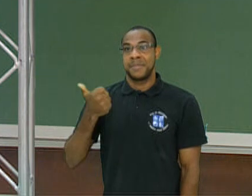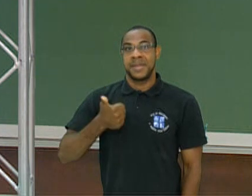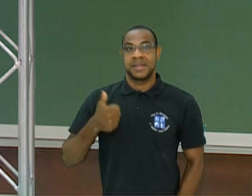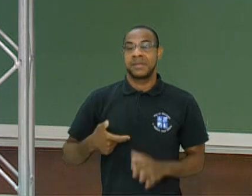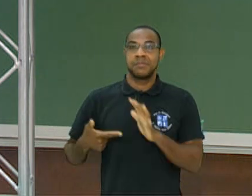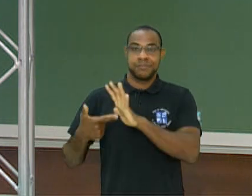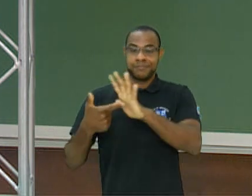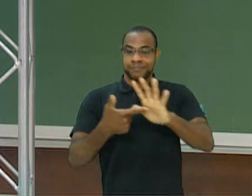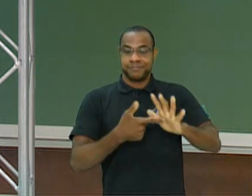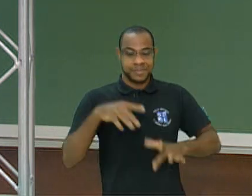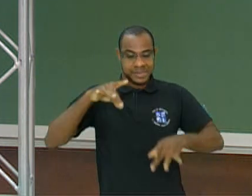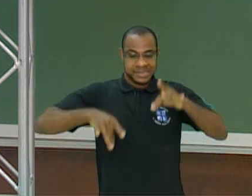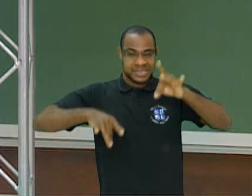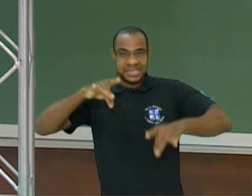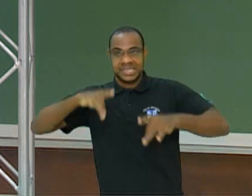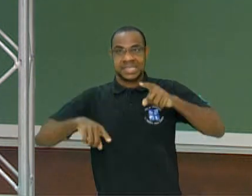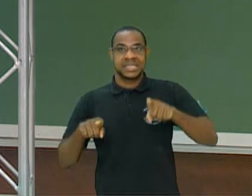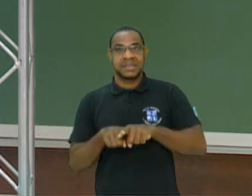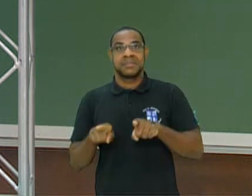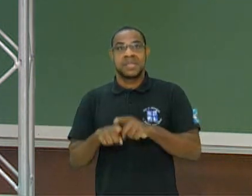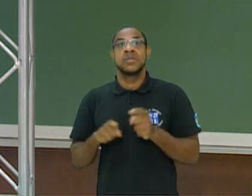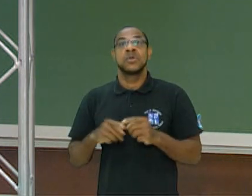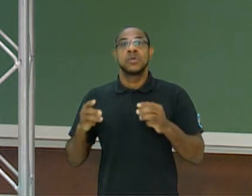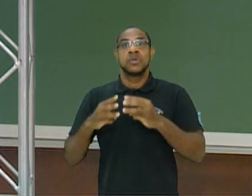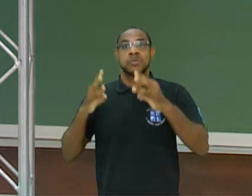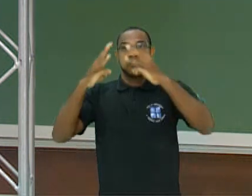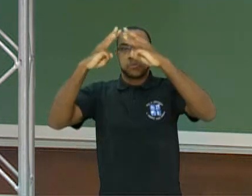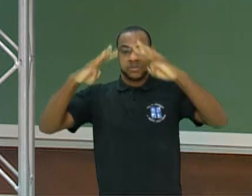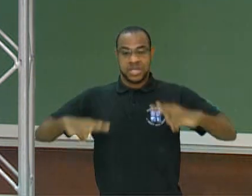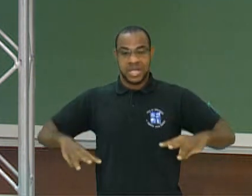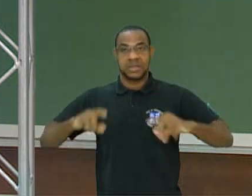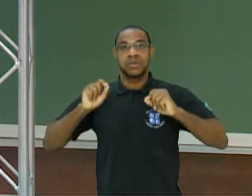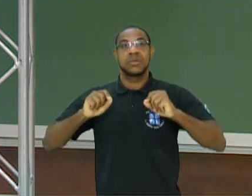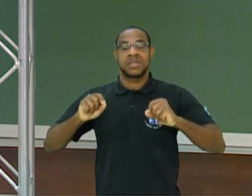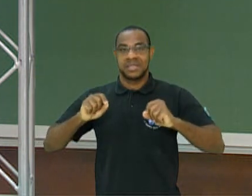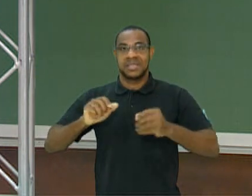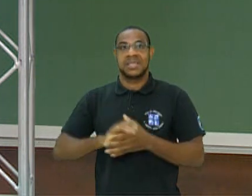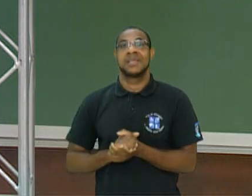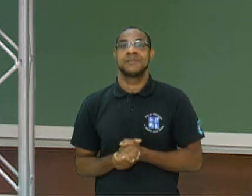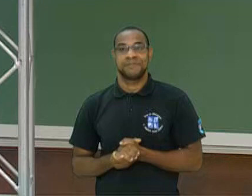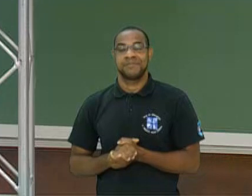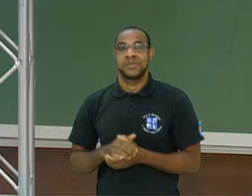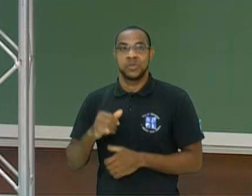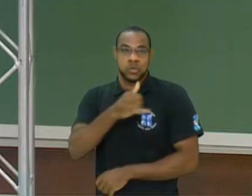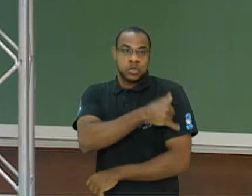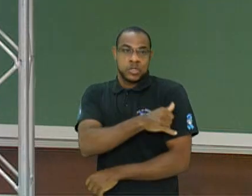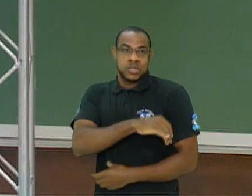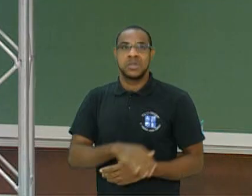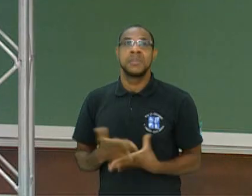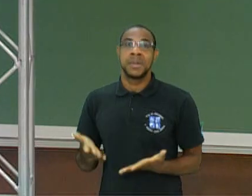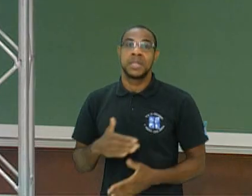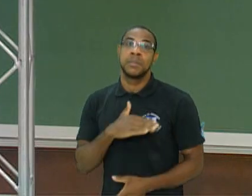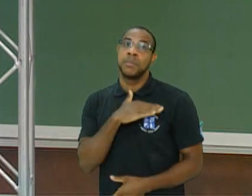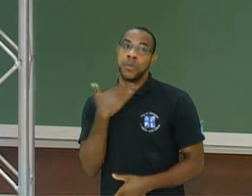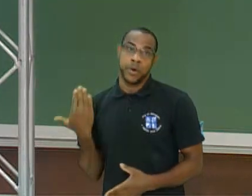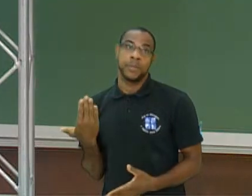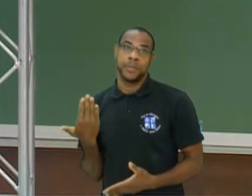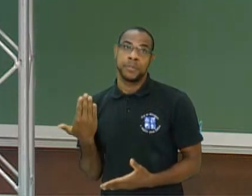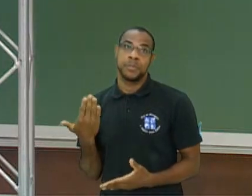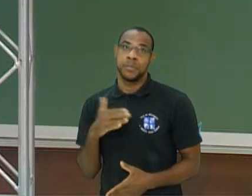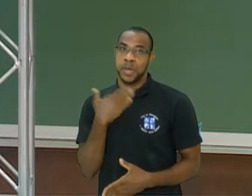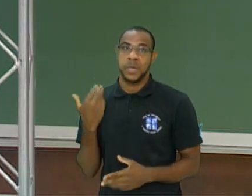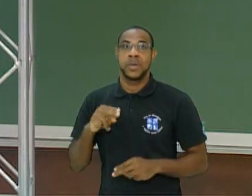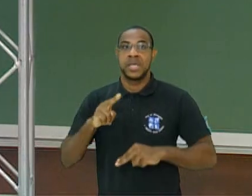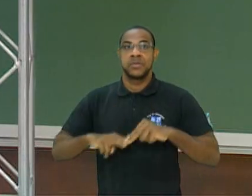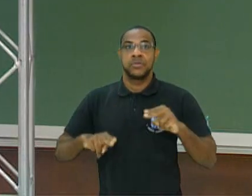a participar do Teatro Municipal do Rio. Infelizmente, veio a falecer em julho de 2019, com 98 anos. Uma